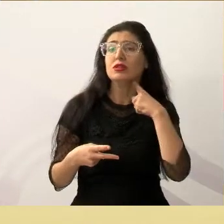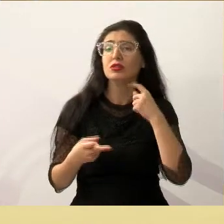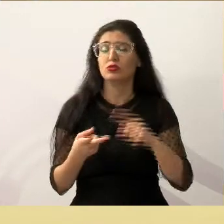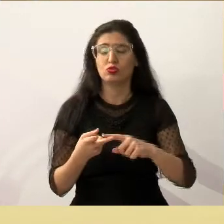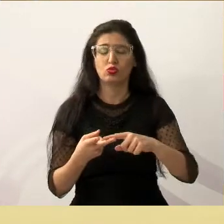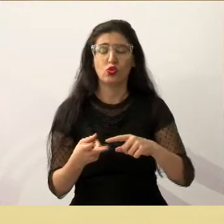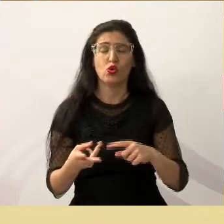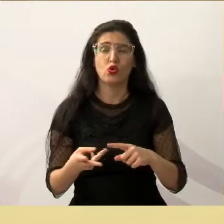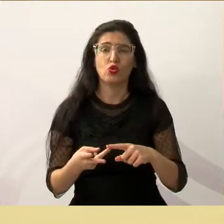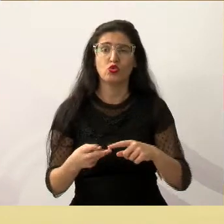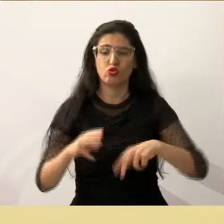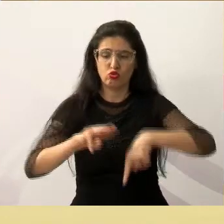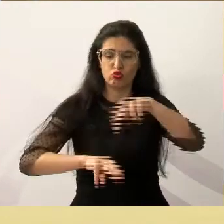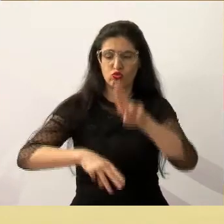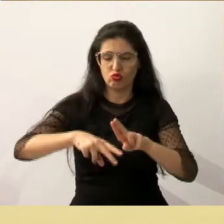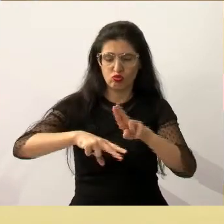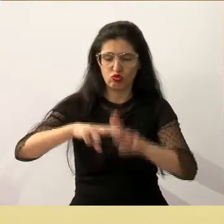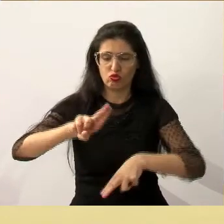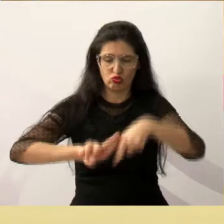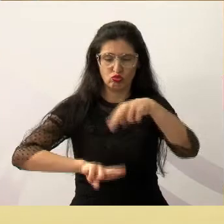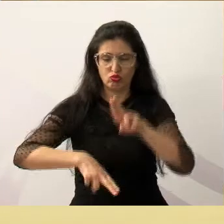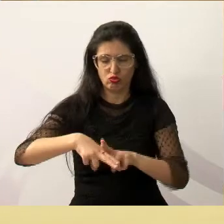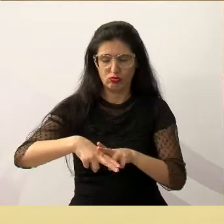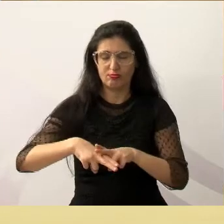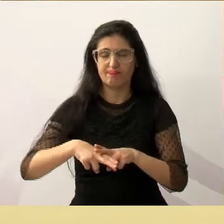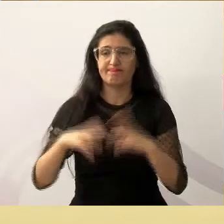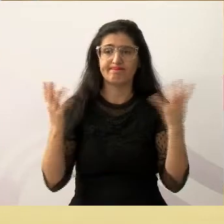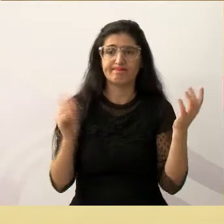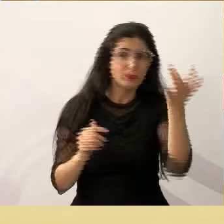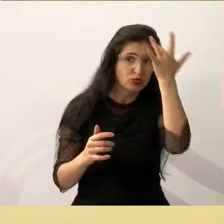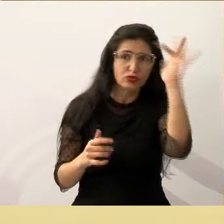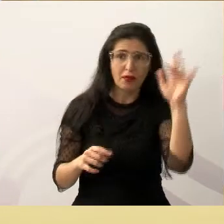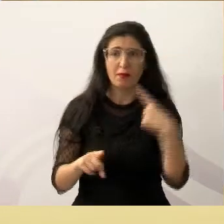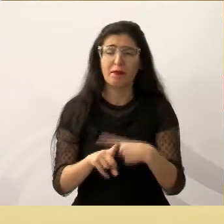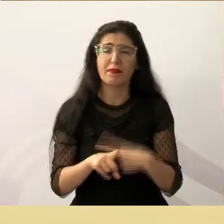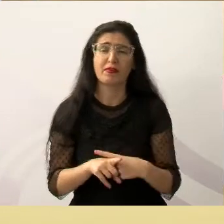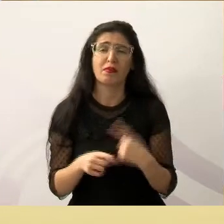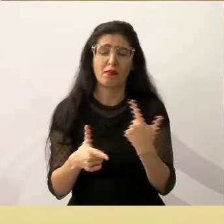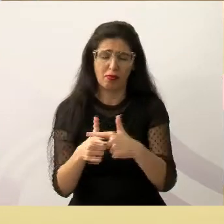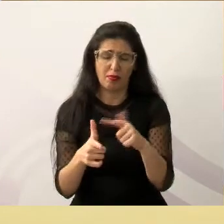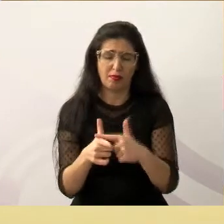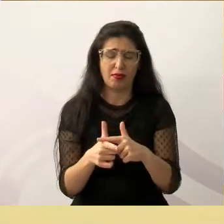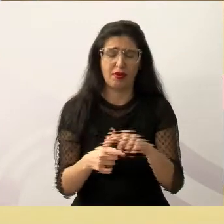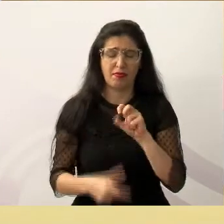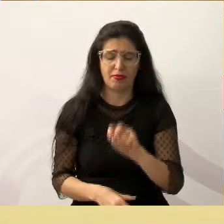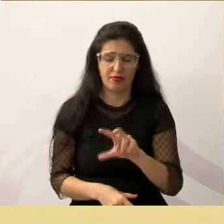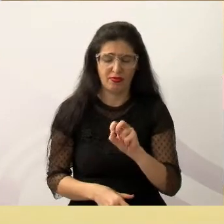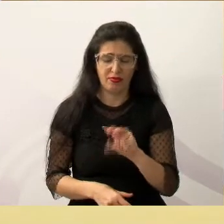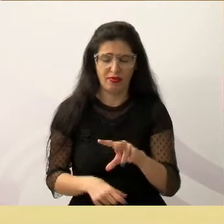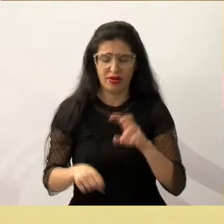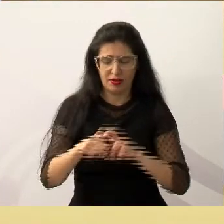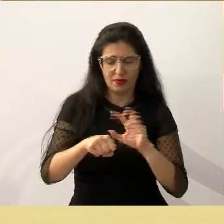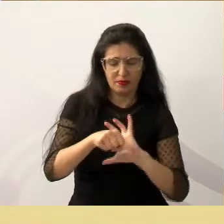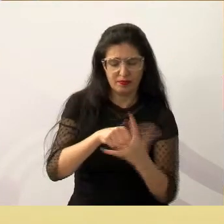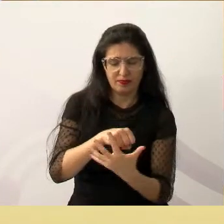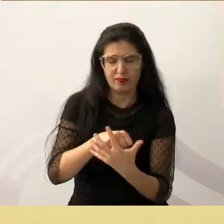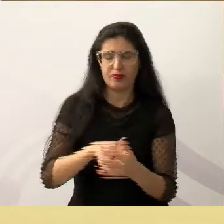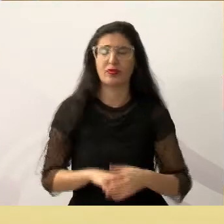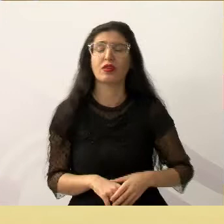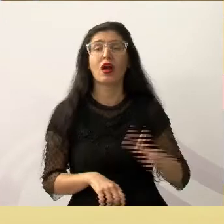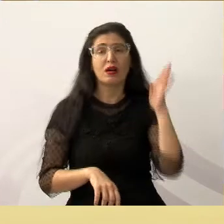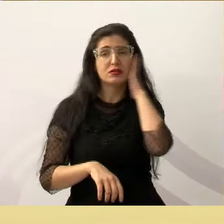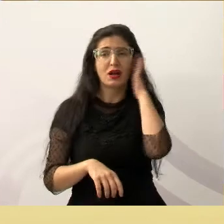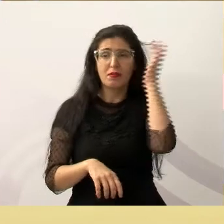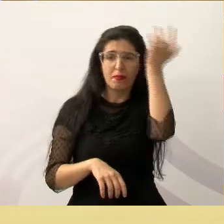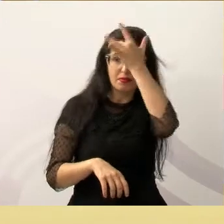Covid-19. E olhar para os ambulantes é importante porque nós sabemos que o ambulante ele depende